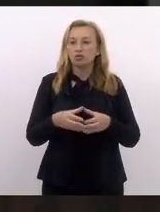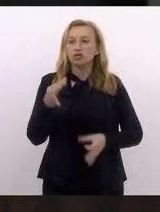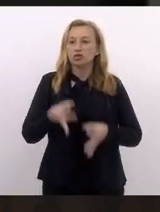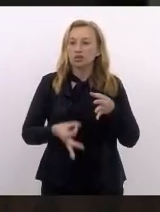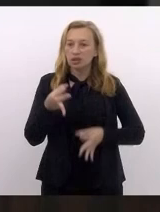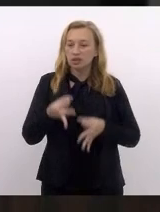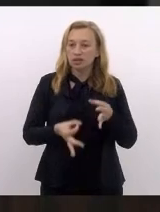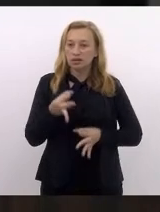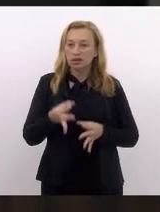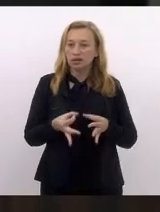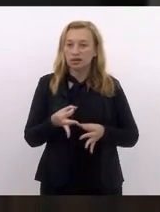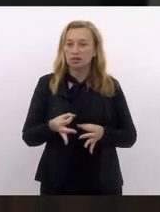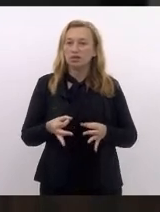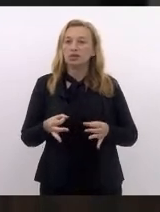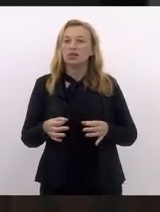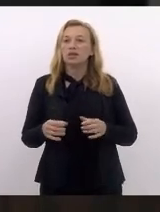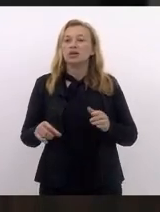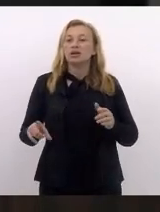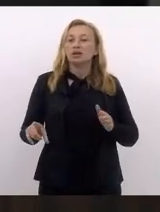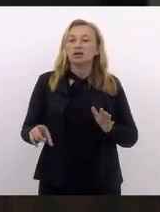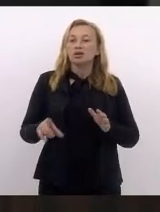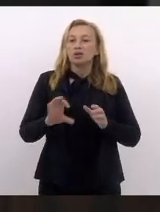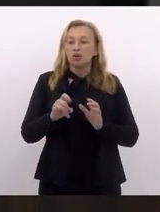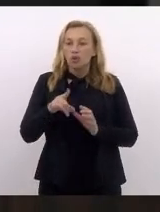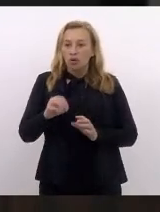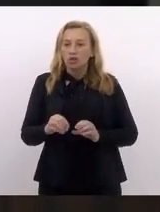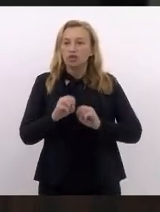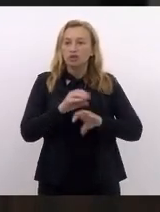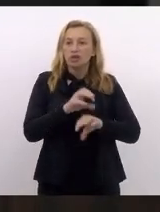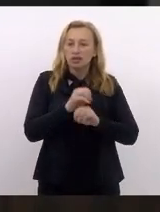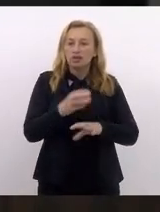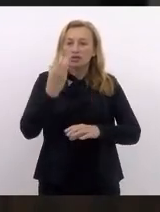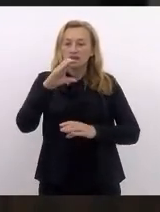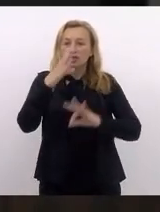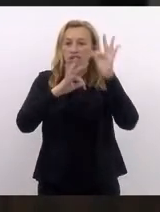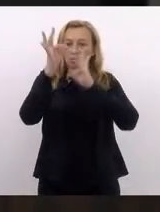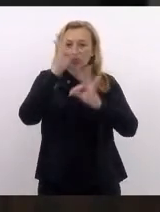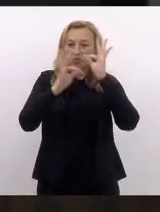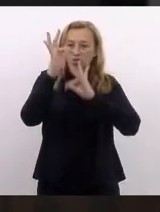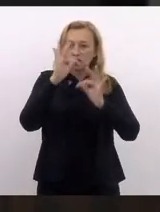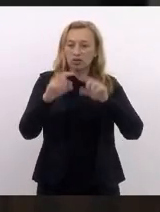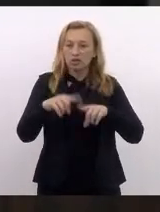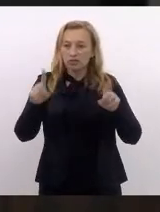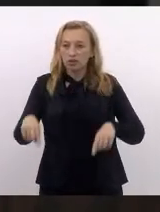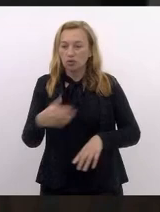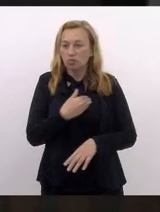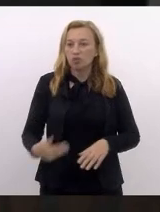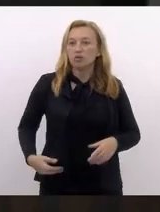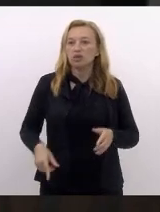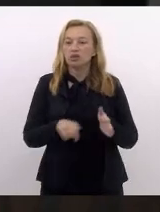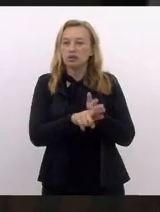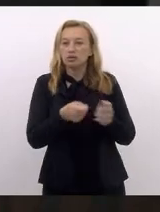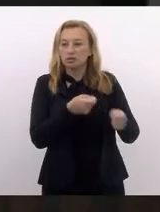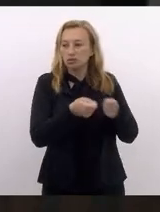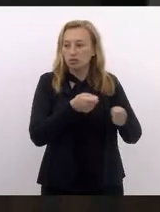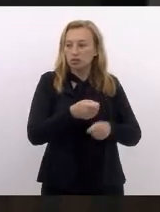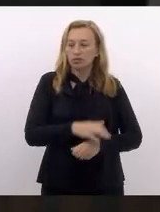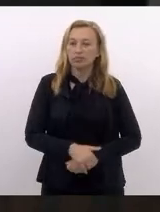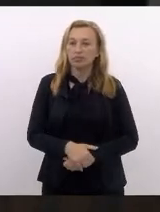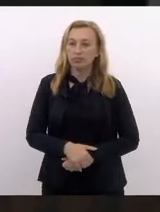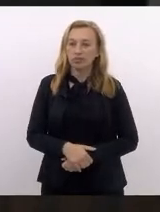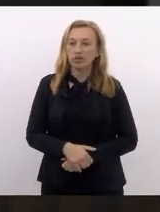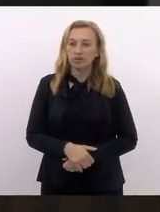comissões Quais são os dias e legislação começando a comentário código de educação centrado cidade pública de orçamento Finanças fiscalização financeira e controle